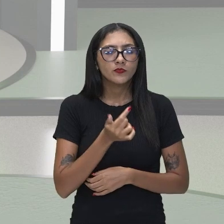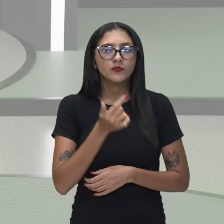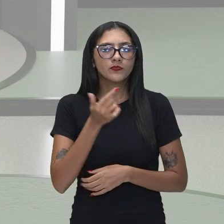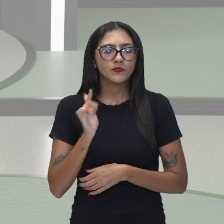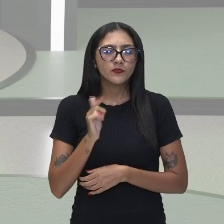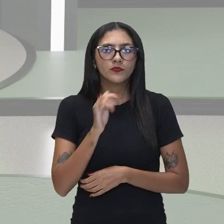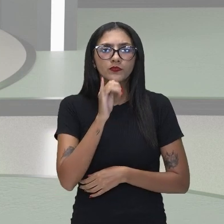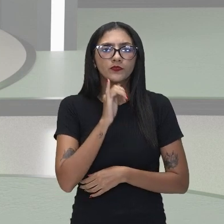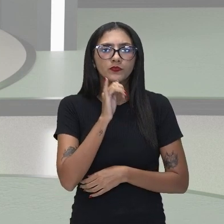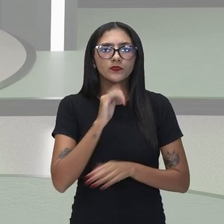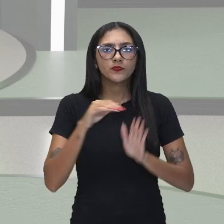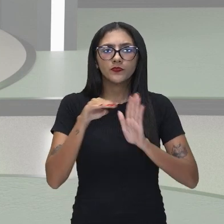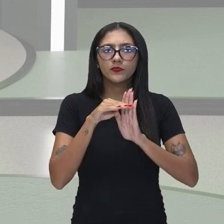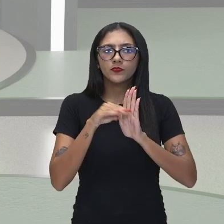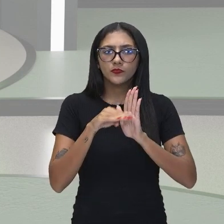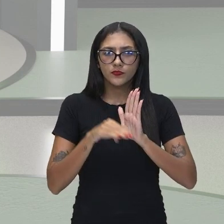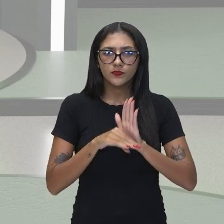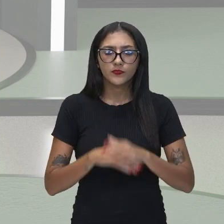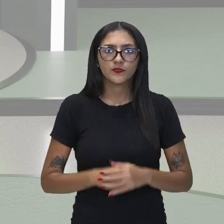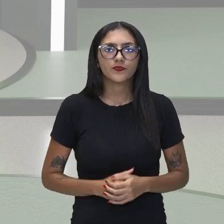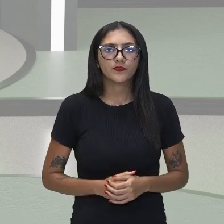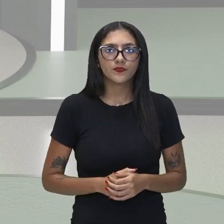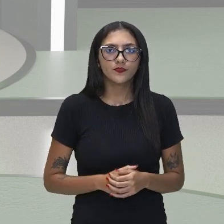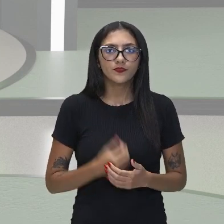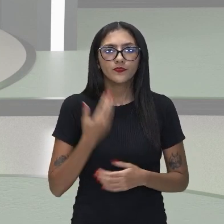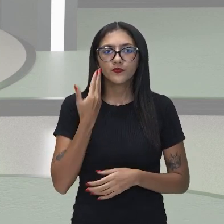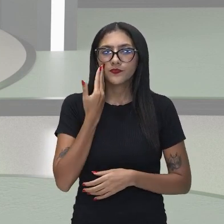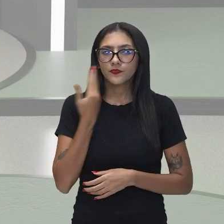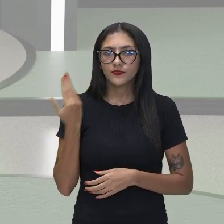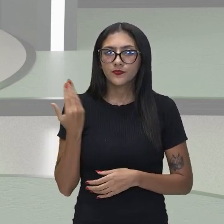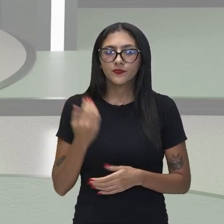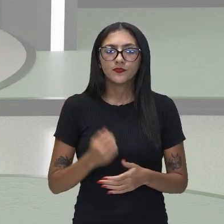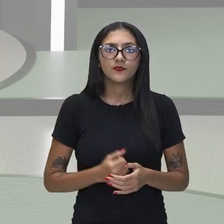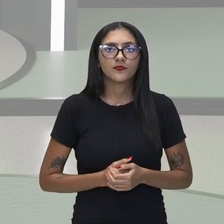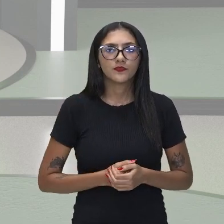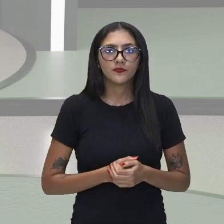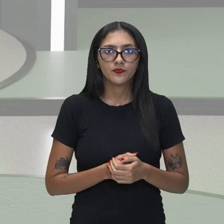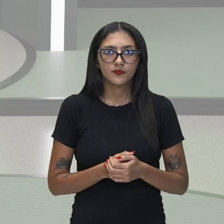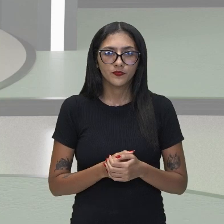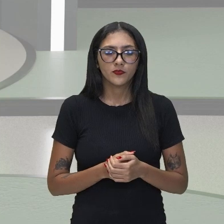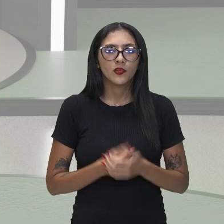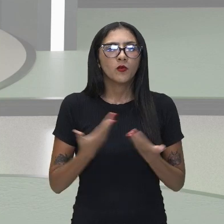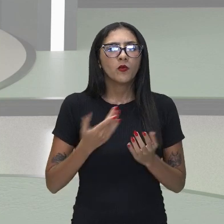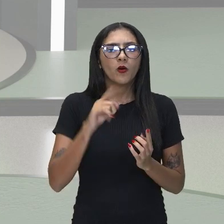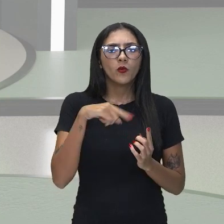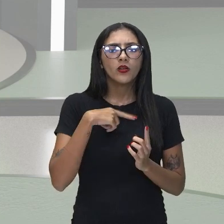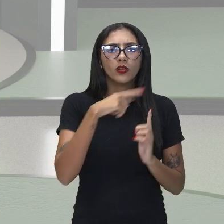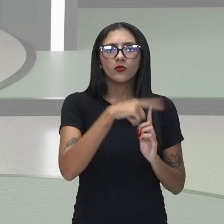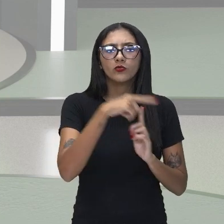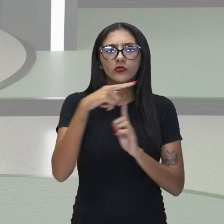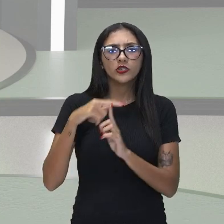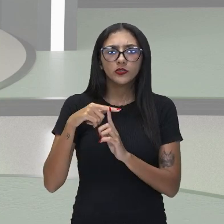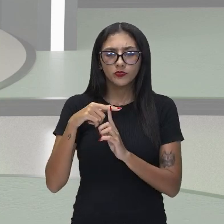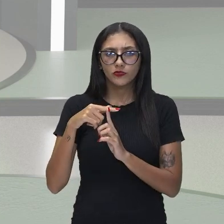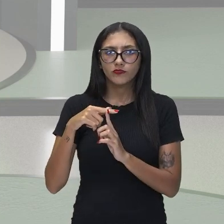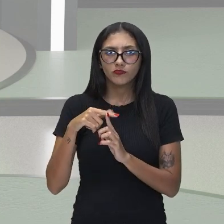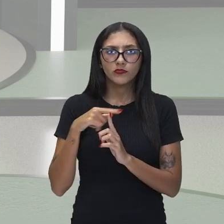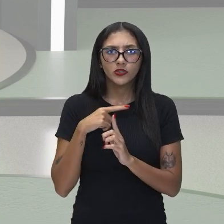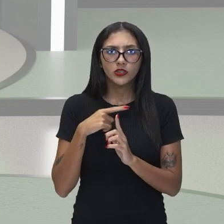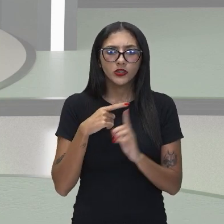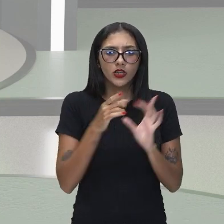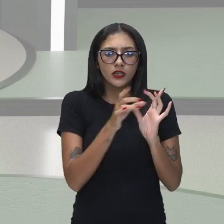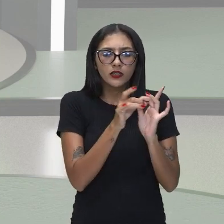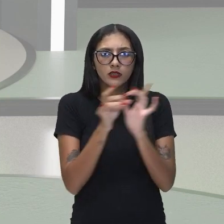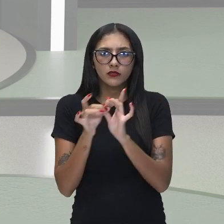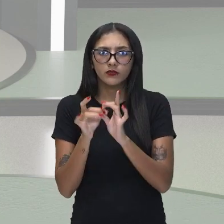álcoois, a próxima classificação aqui é em função do tipo de carbono que contém a hidroxila. O